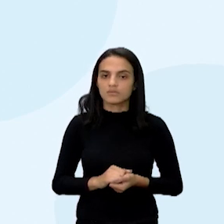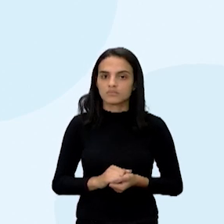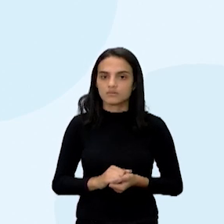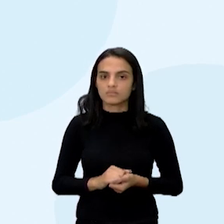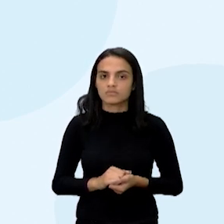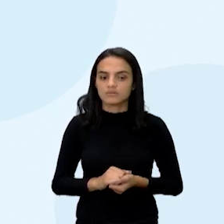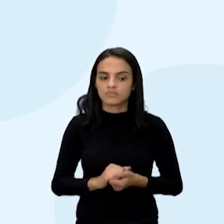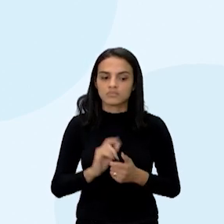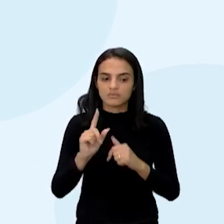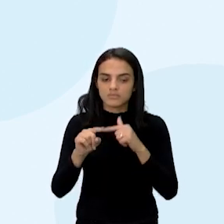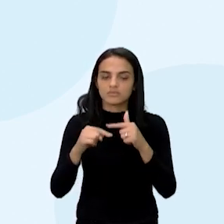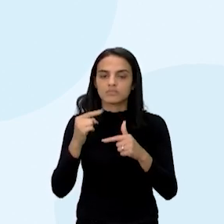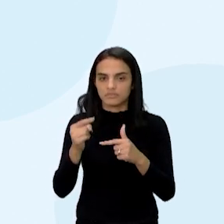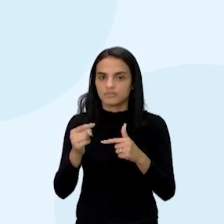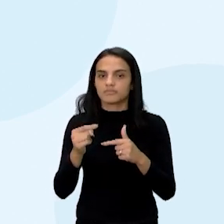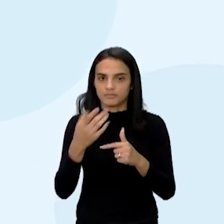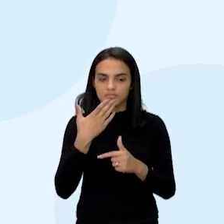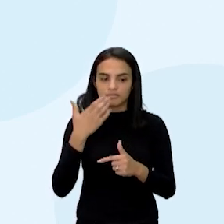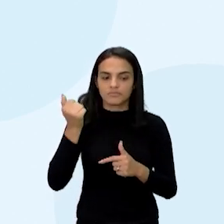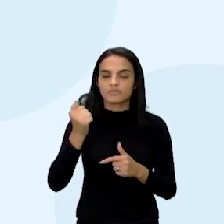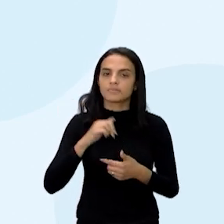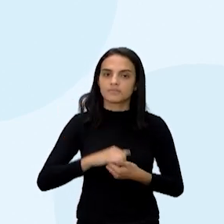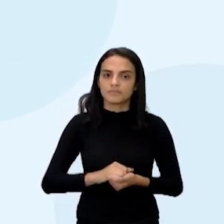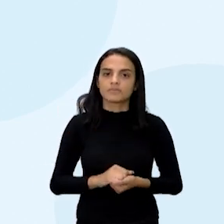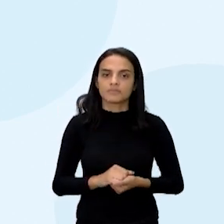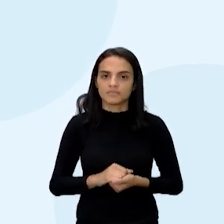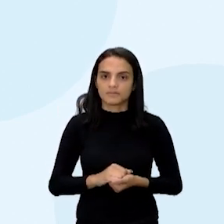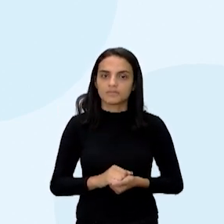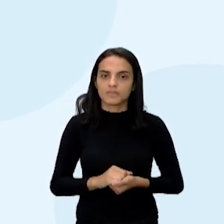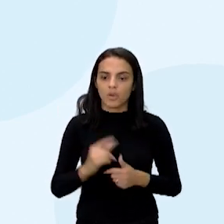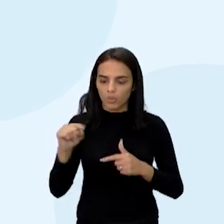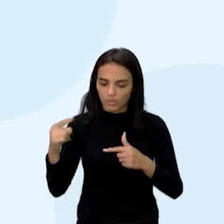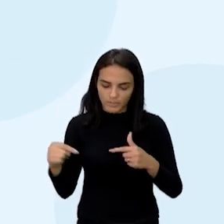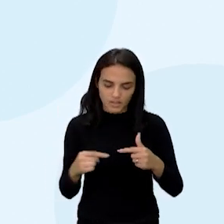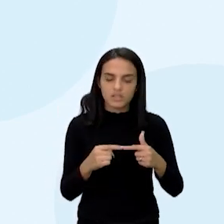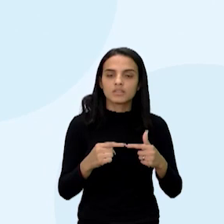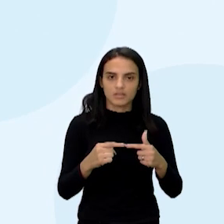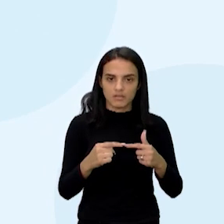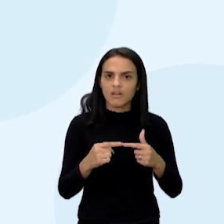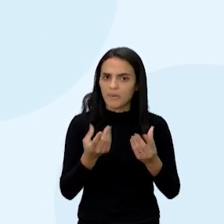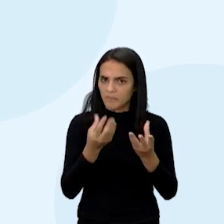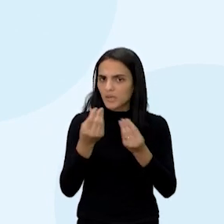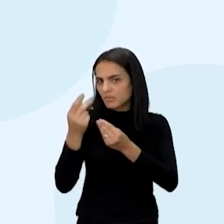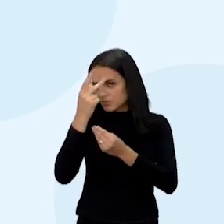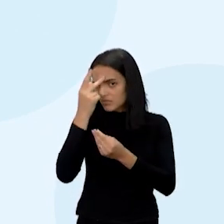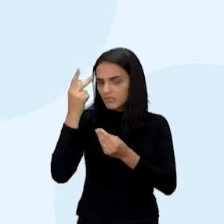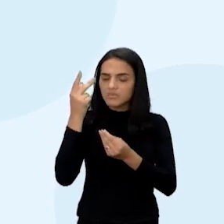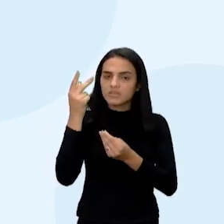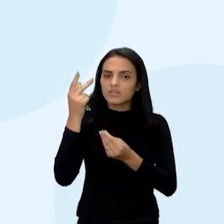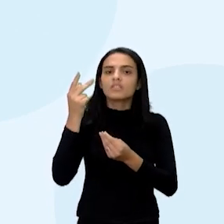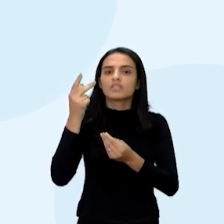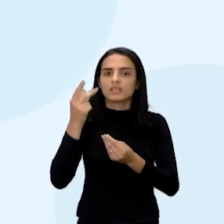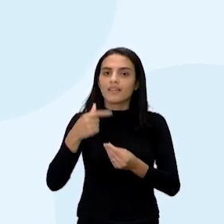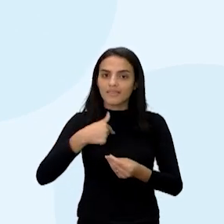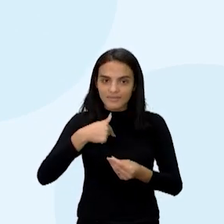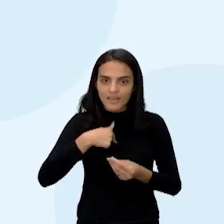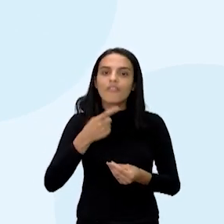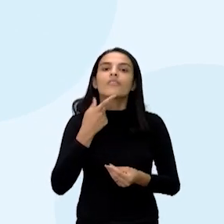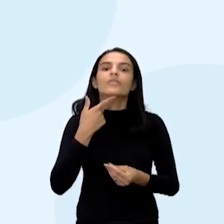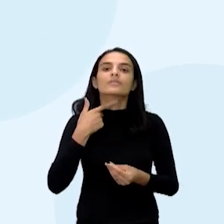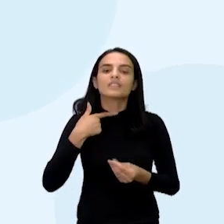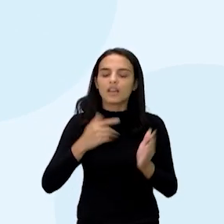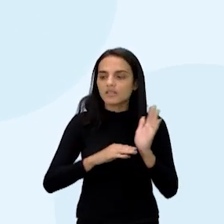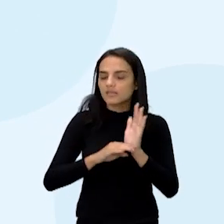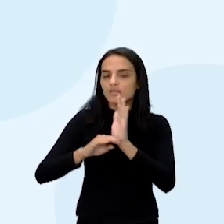possa ter um mundo melhor, né? Acho que esse é o grande objetivo. A maioria dos superdotados, né, tem esse desejo de